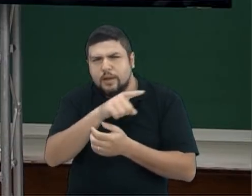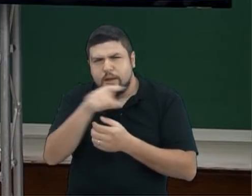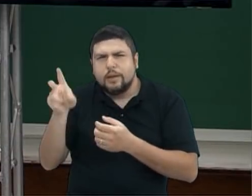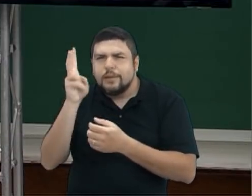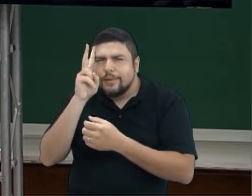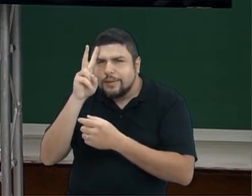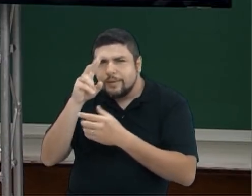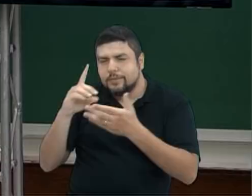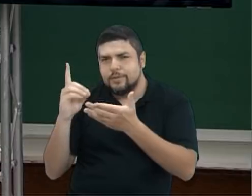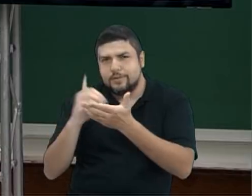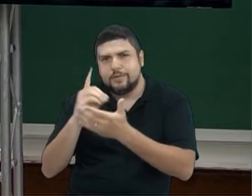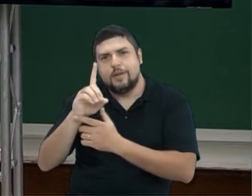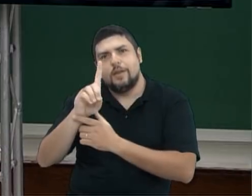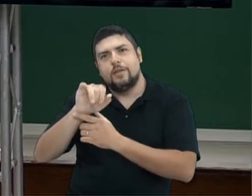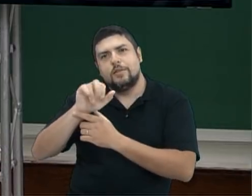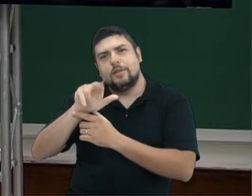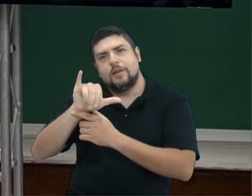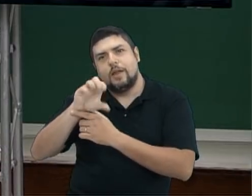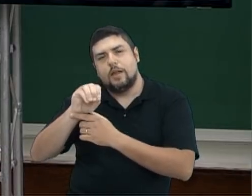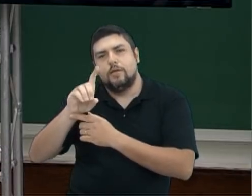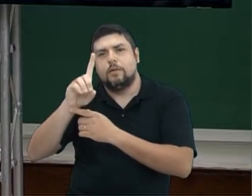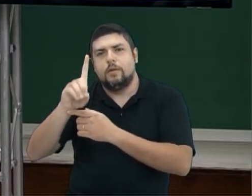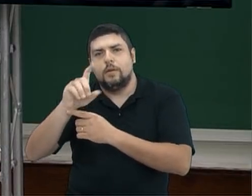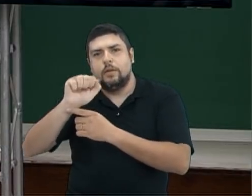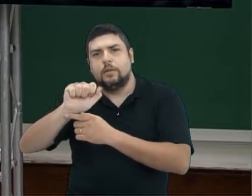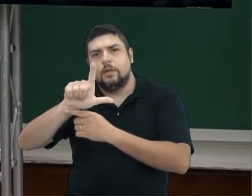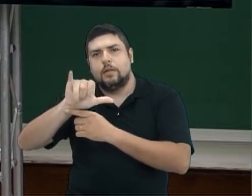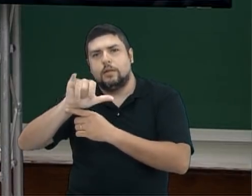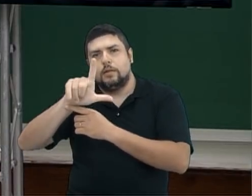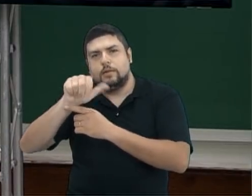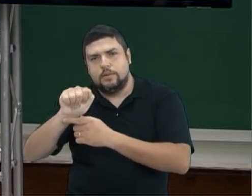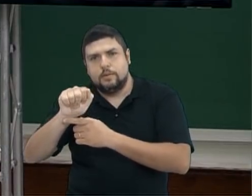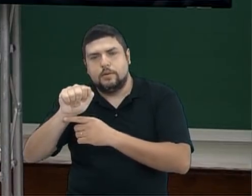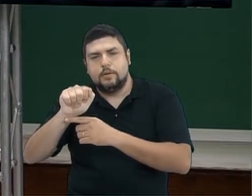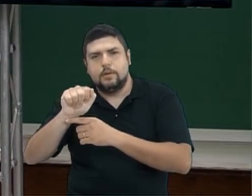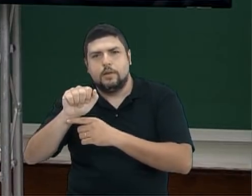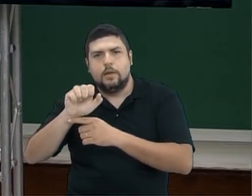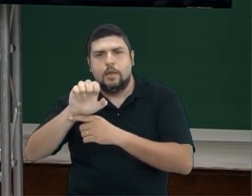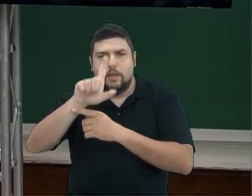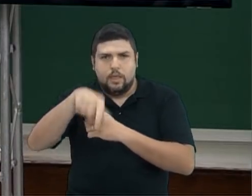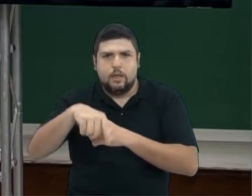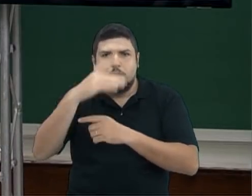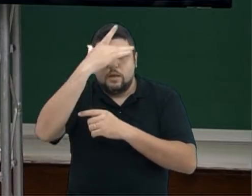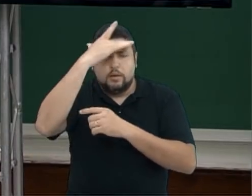aquele diário na internet, que é uma pessoa adulta contando